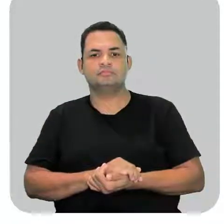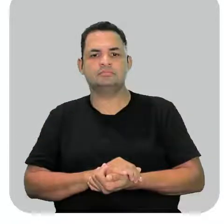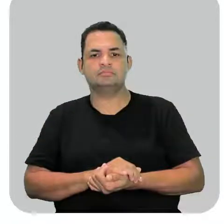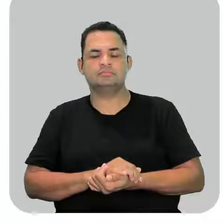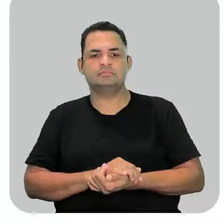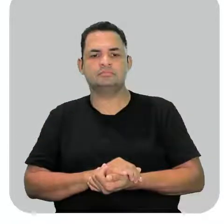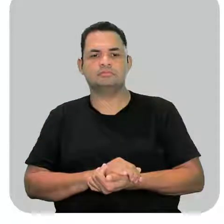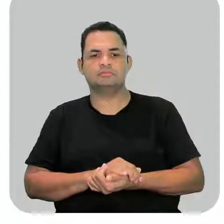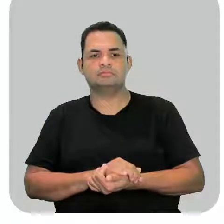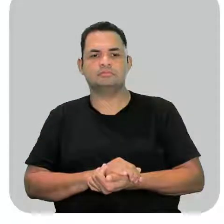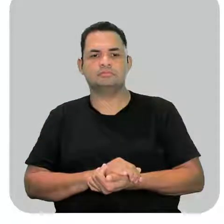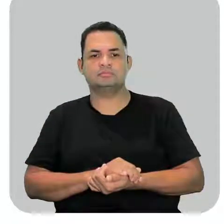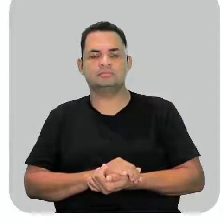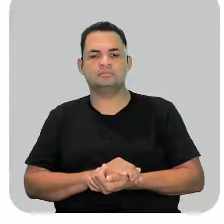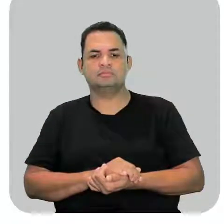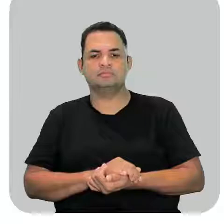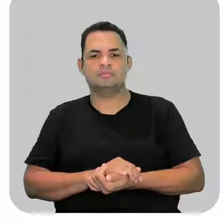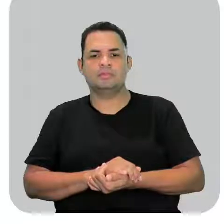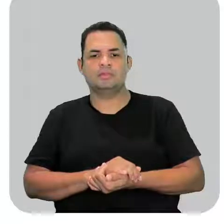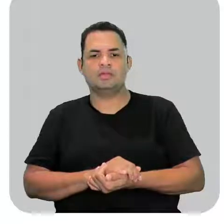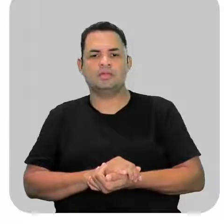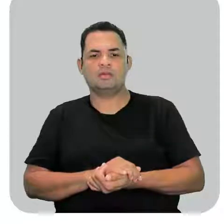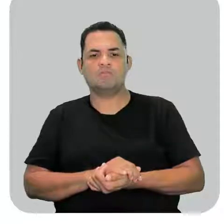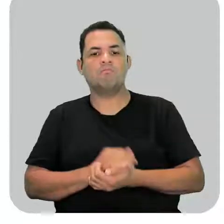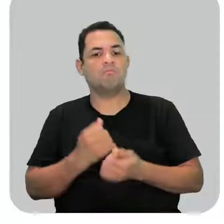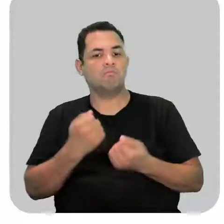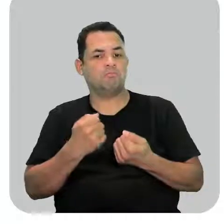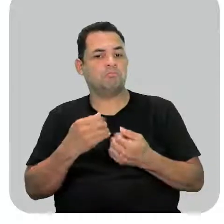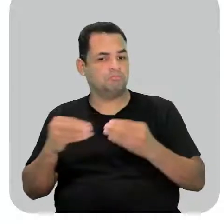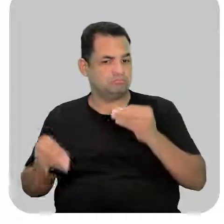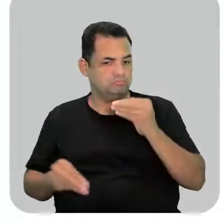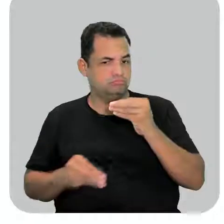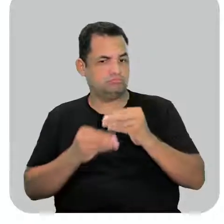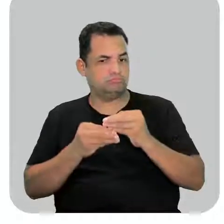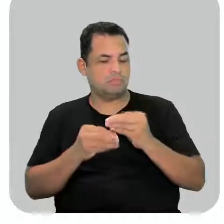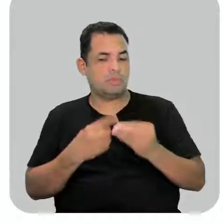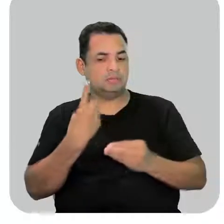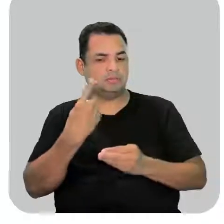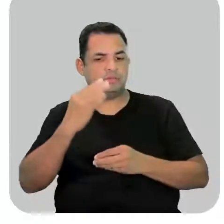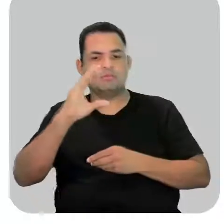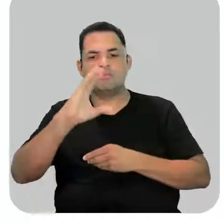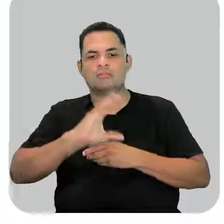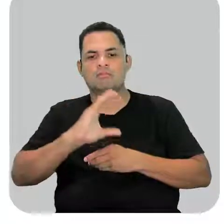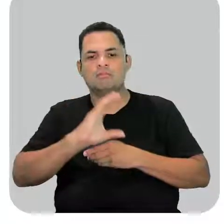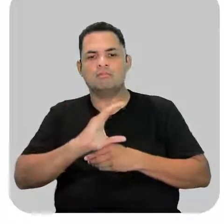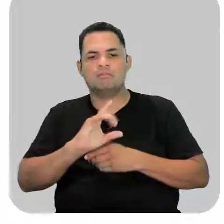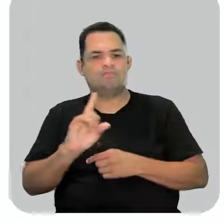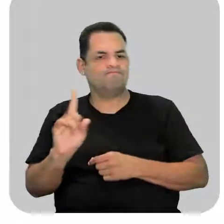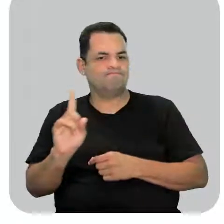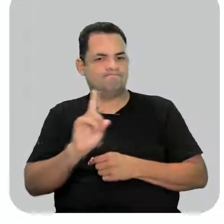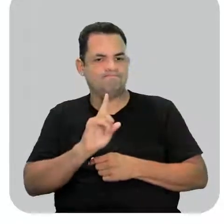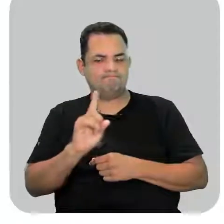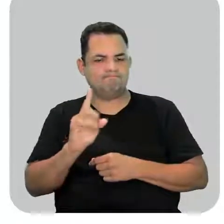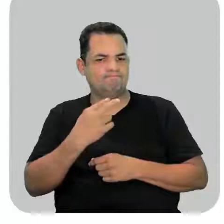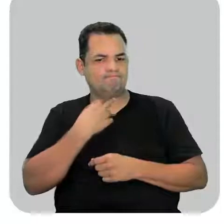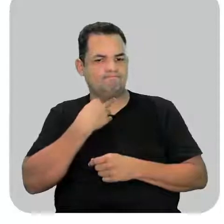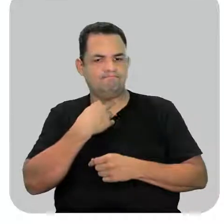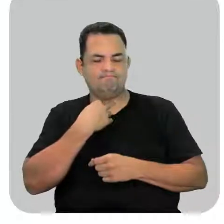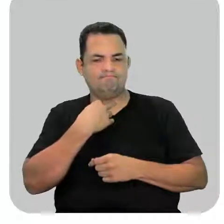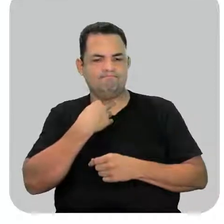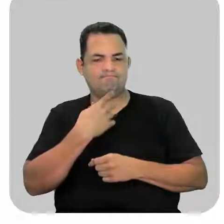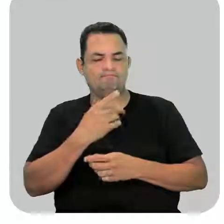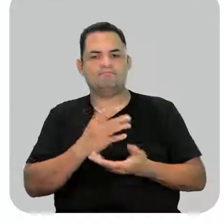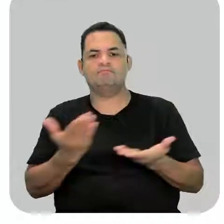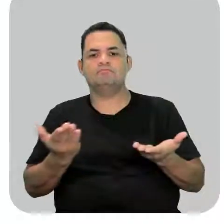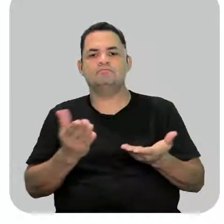3 carbonos. Posso colocar um carbono a mais aqui? Não. A minha fórmula molecular diz que